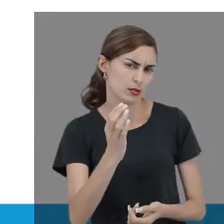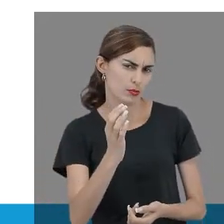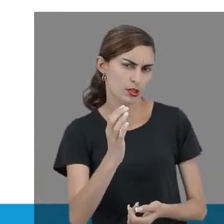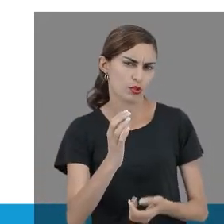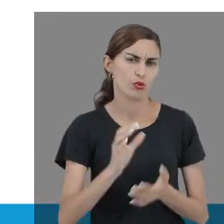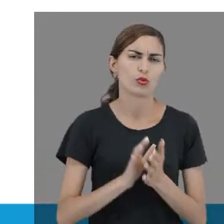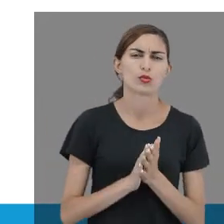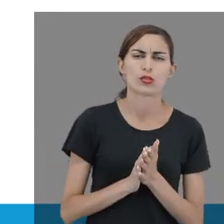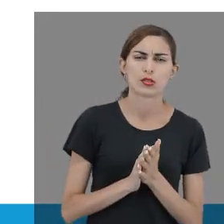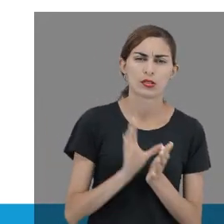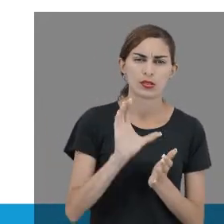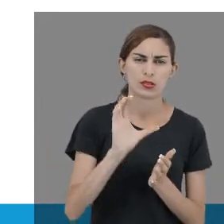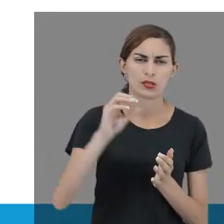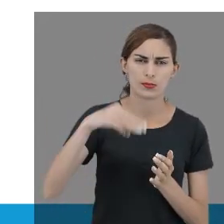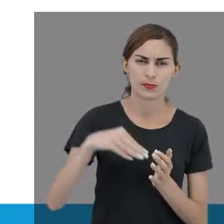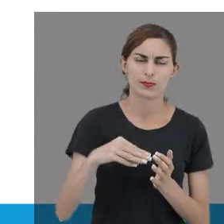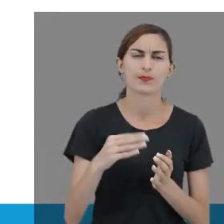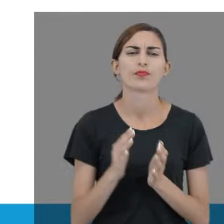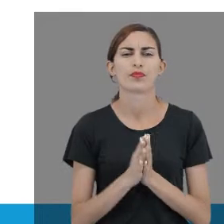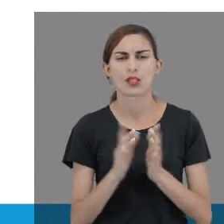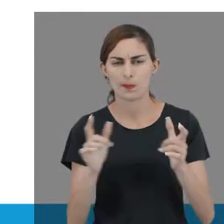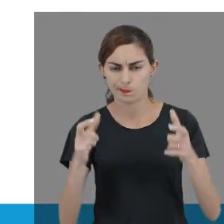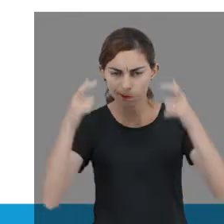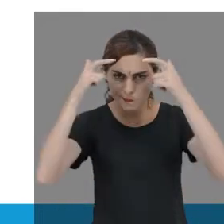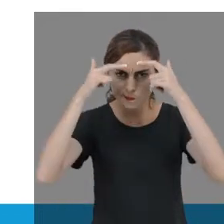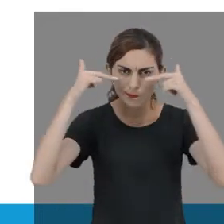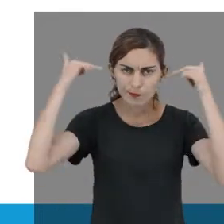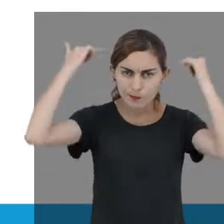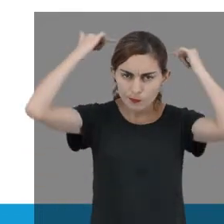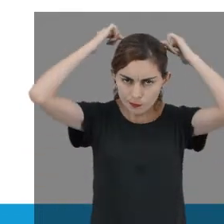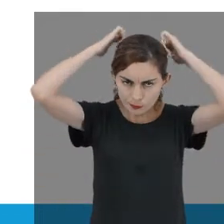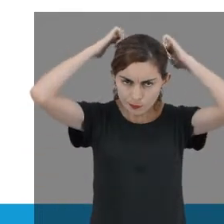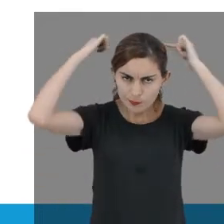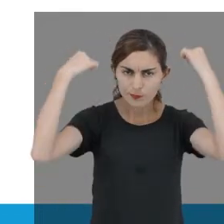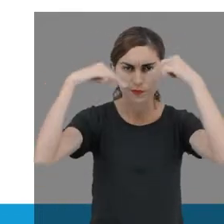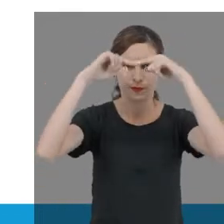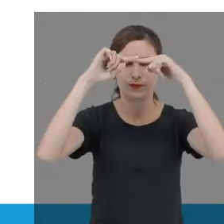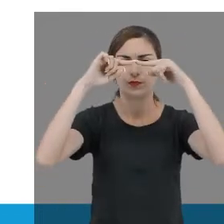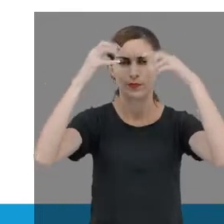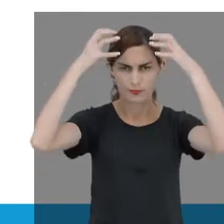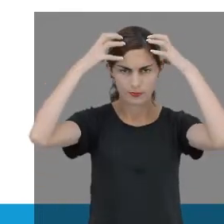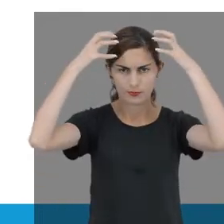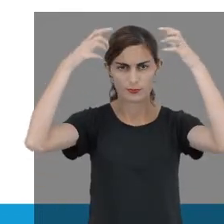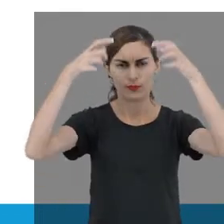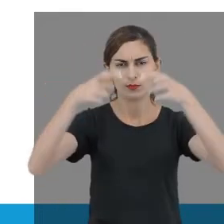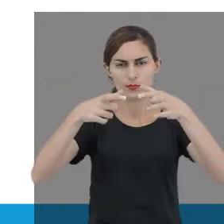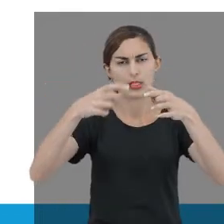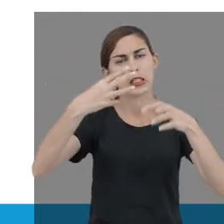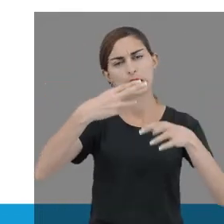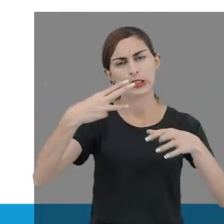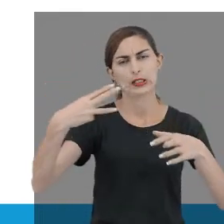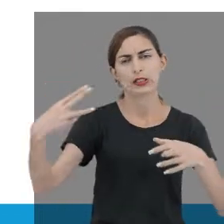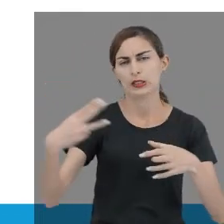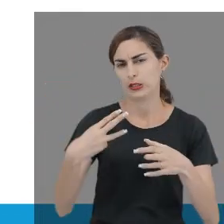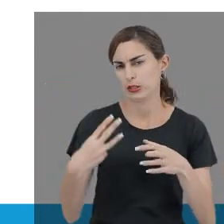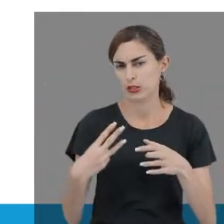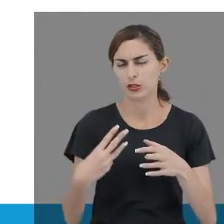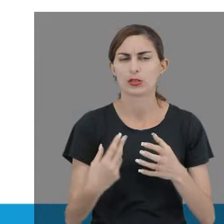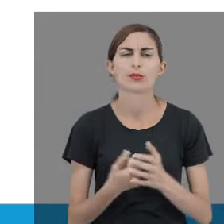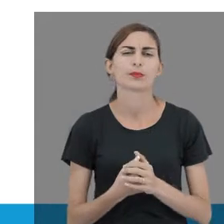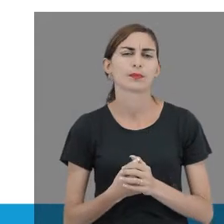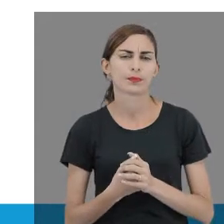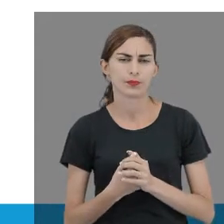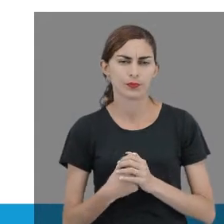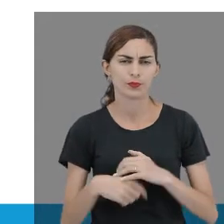todos os casos. Então, foi uma definição sensível que garantia que não perdêssemos nenhum caso, mesmo que muitos